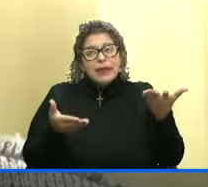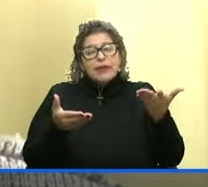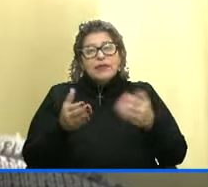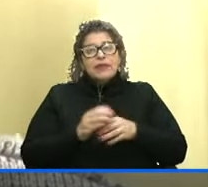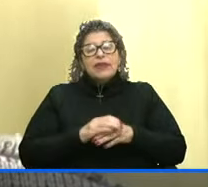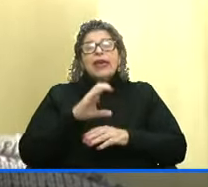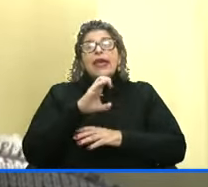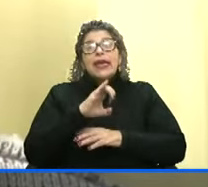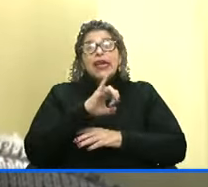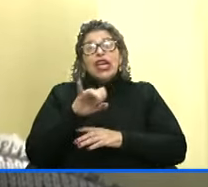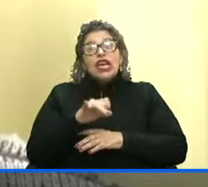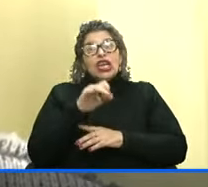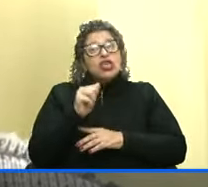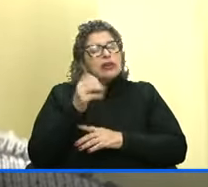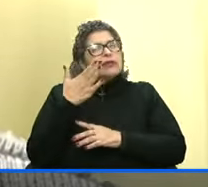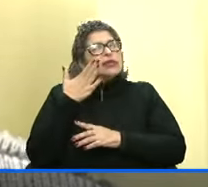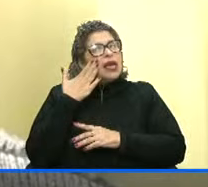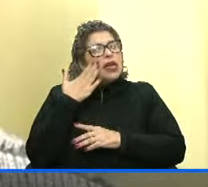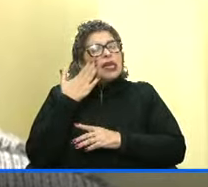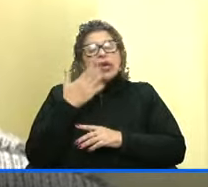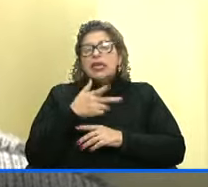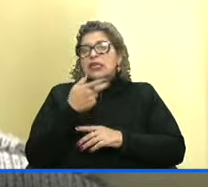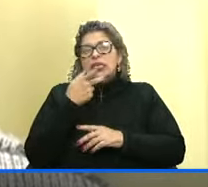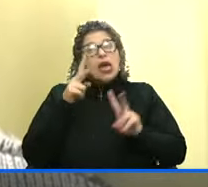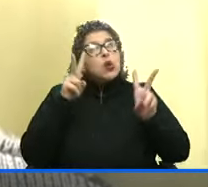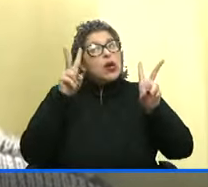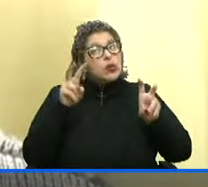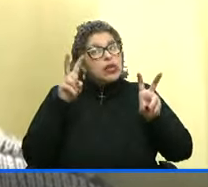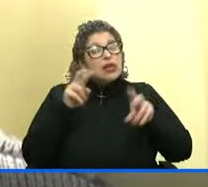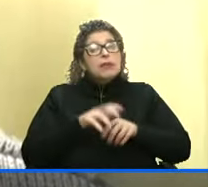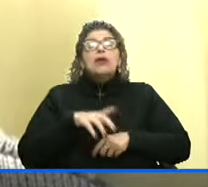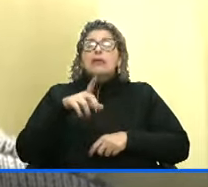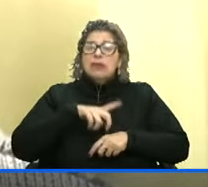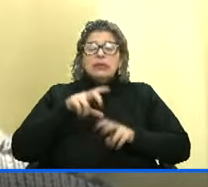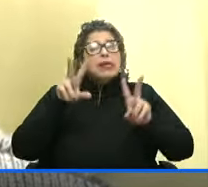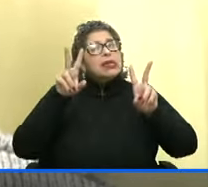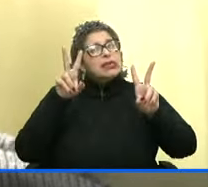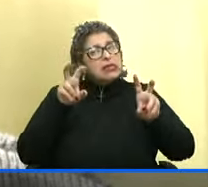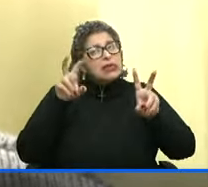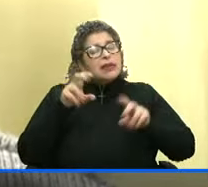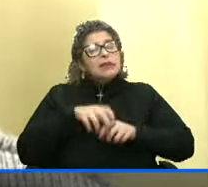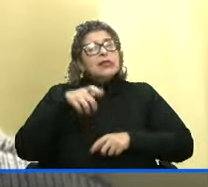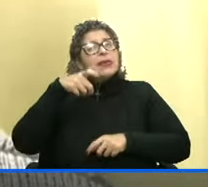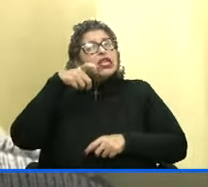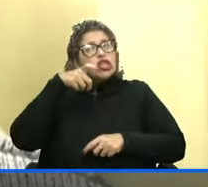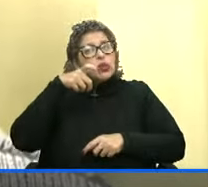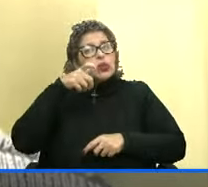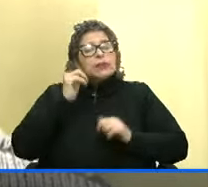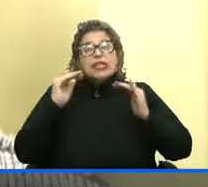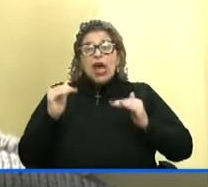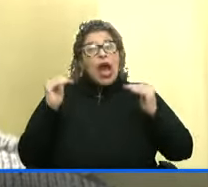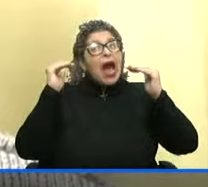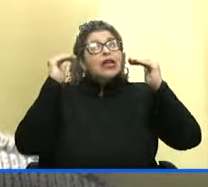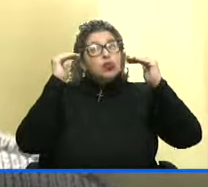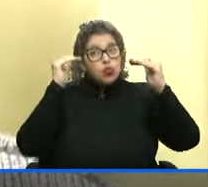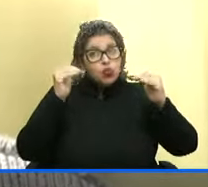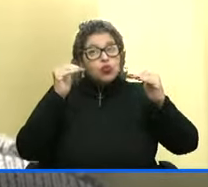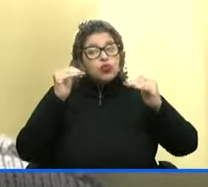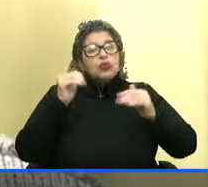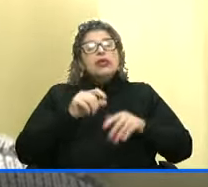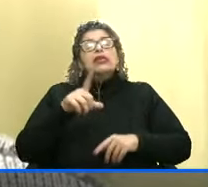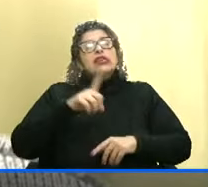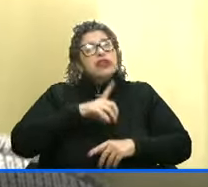EJA. Eu sei que este não é um assunto, mas esse assunto nos interessa muito porque são adultos que